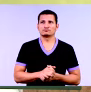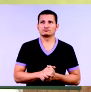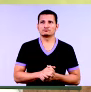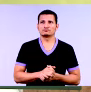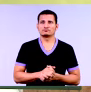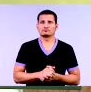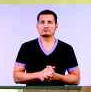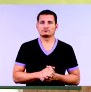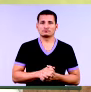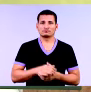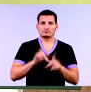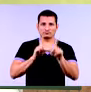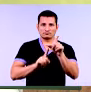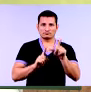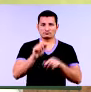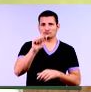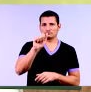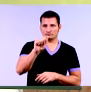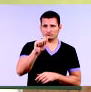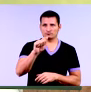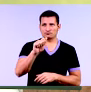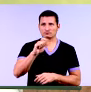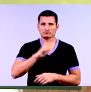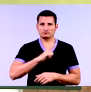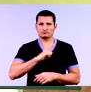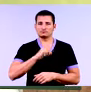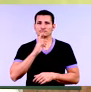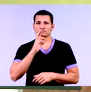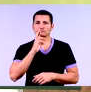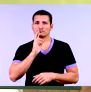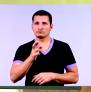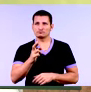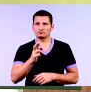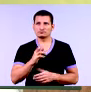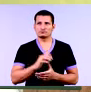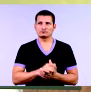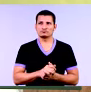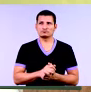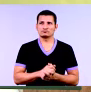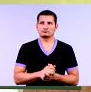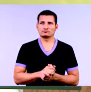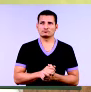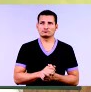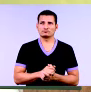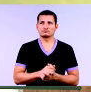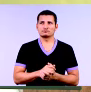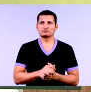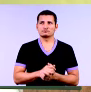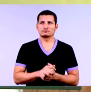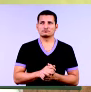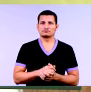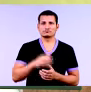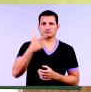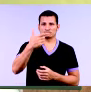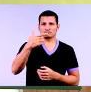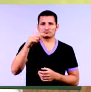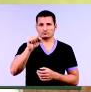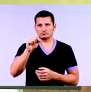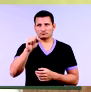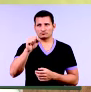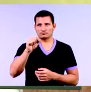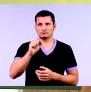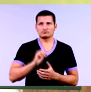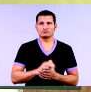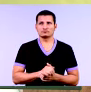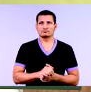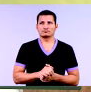a gente tem a letra A, né, a gente tem aí como resultado, acertou quem colocou como resposta 28, que no